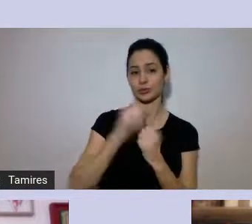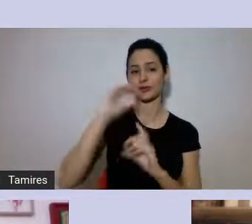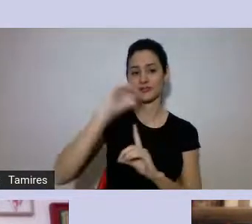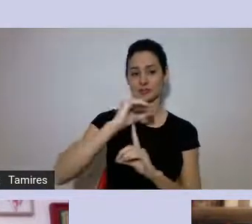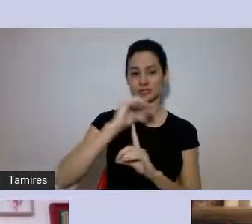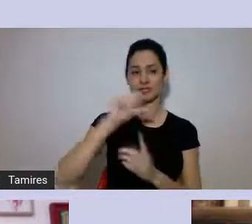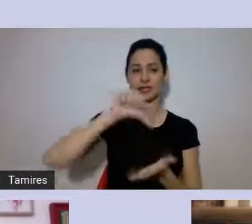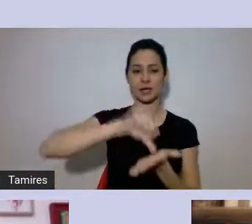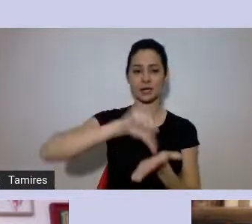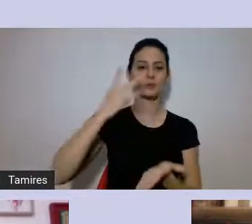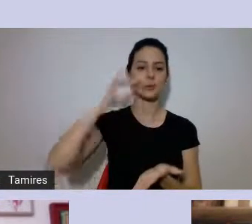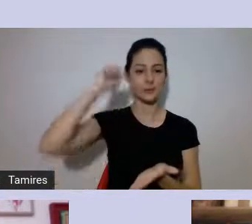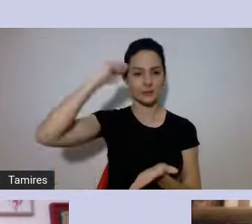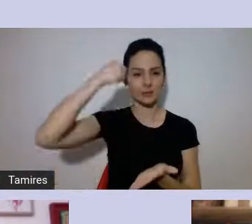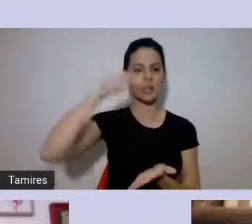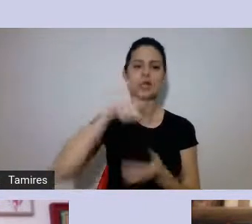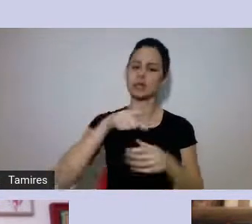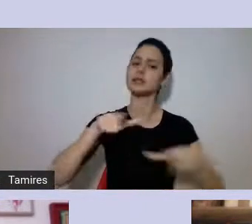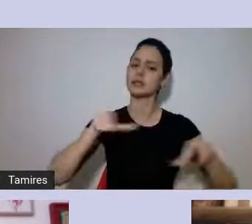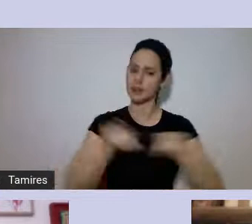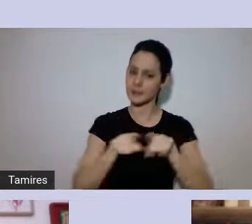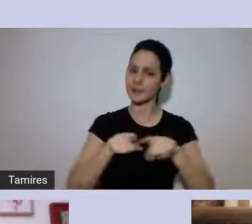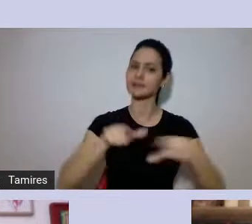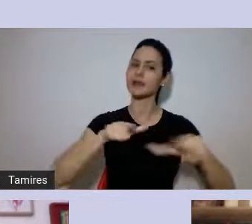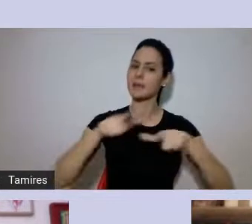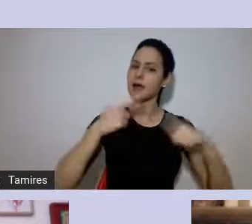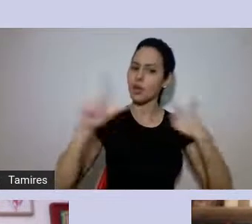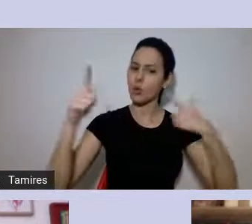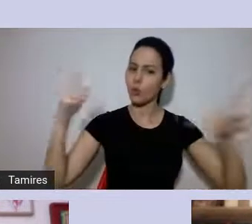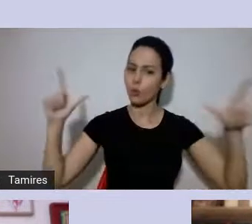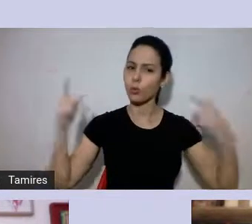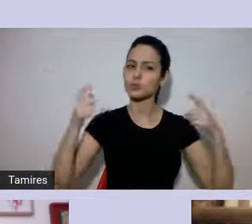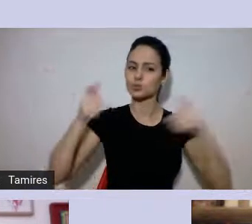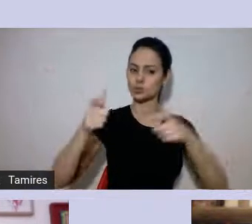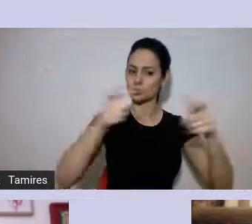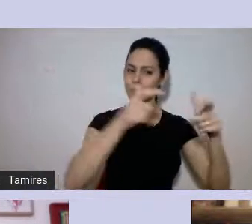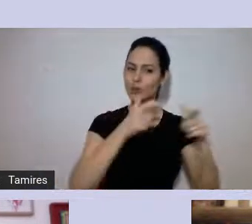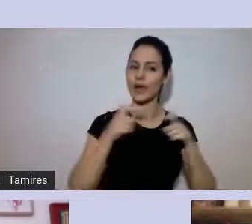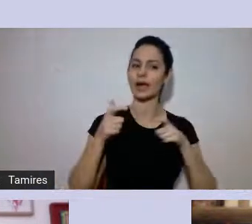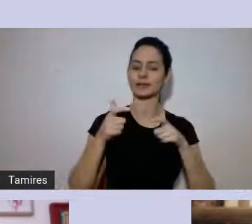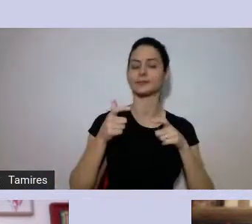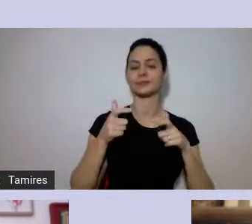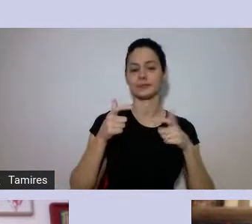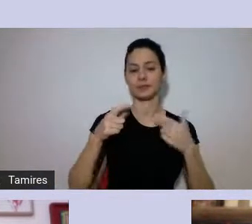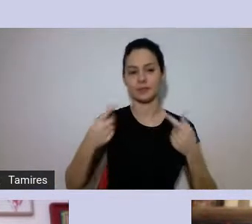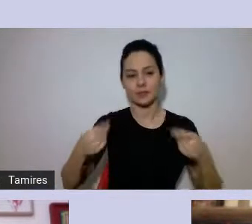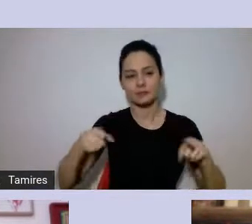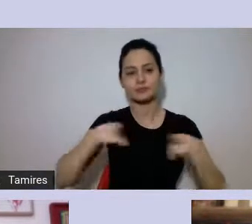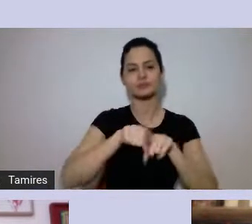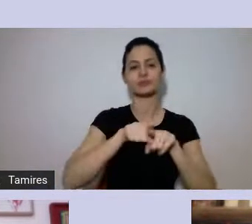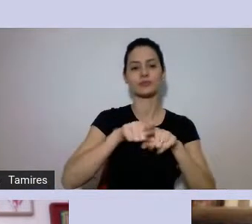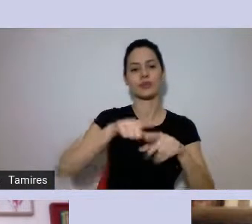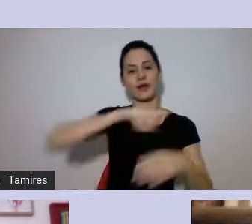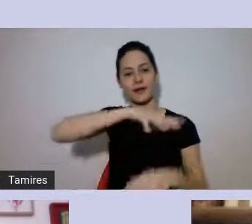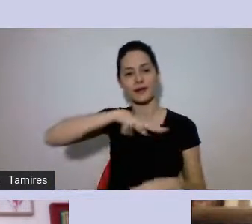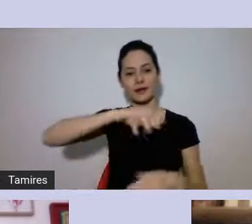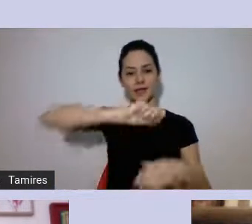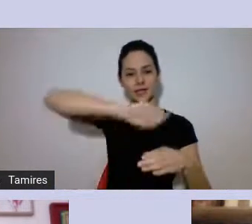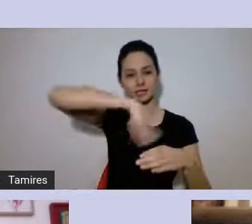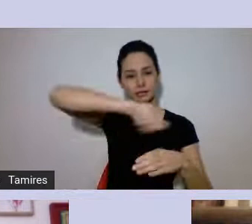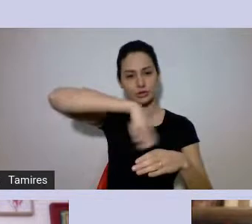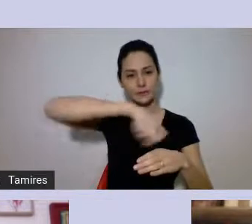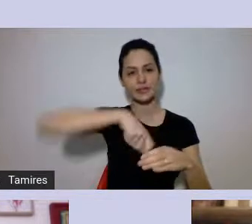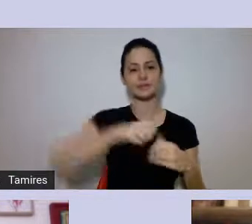Campus Ouro Preto. Ele atua em outras instituições de ensino ligadas à gastronomia, tá?